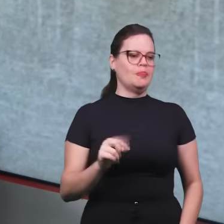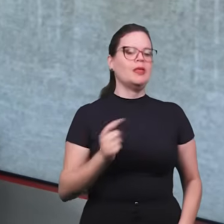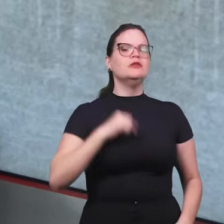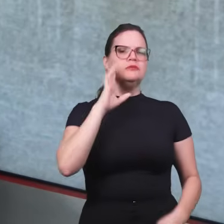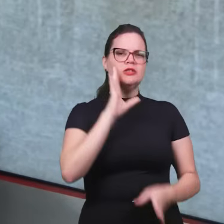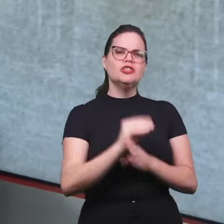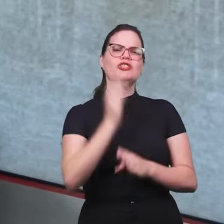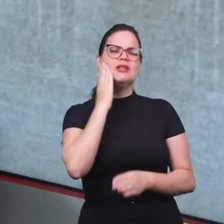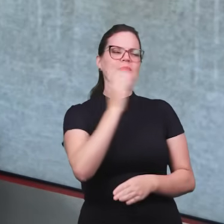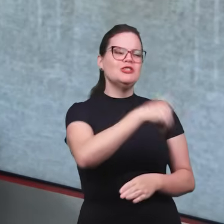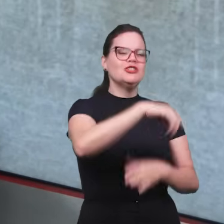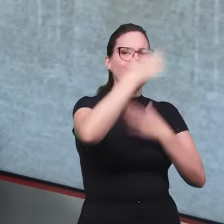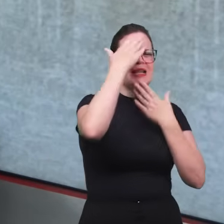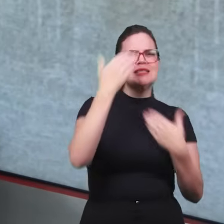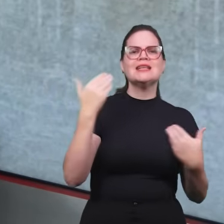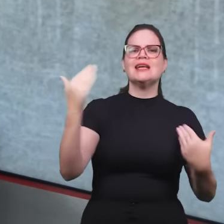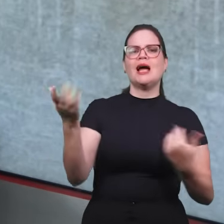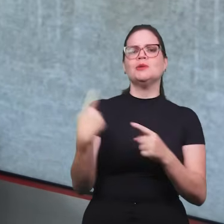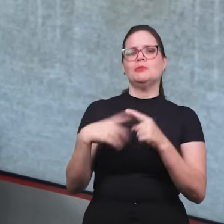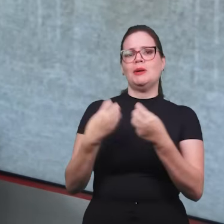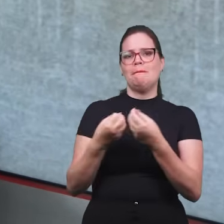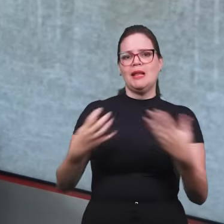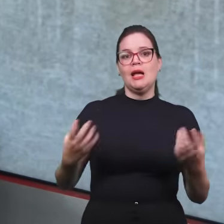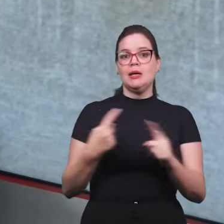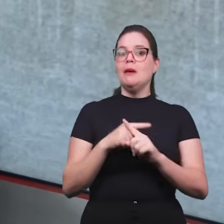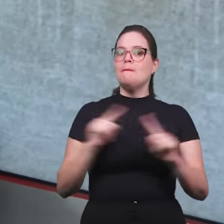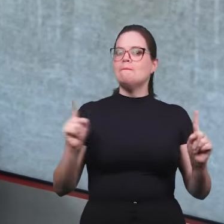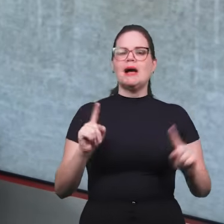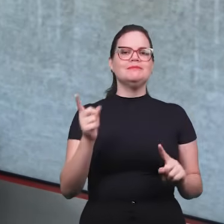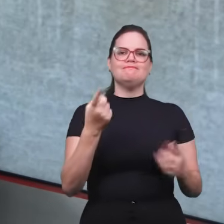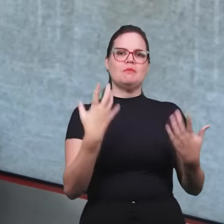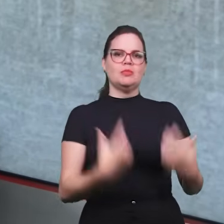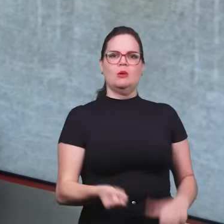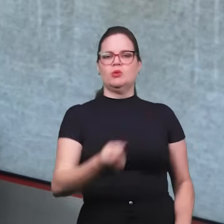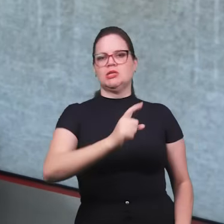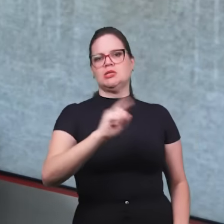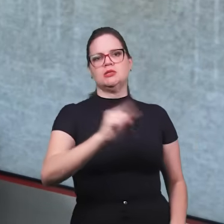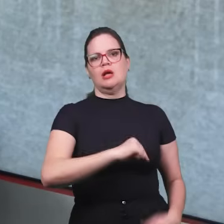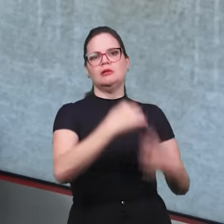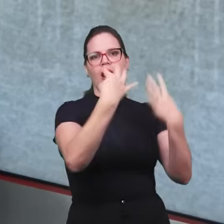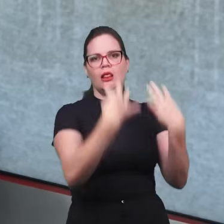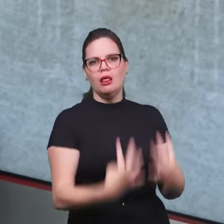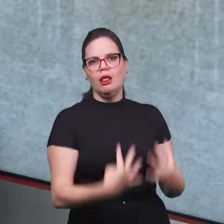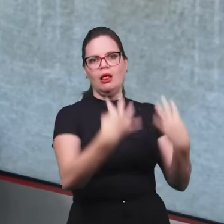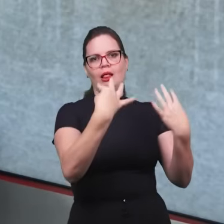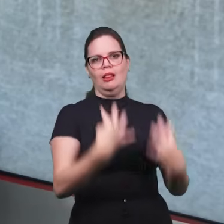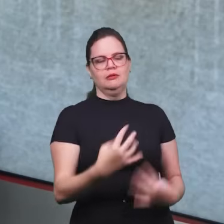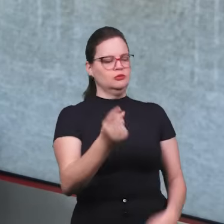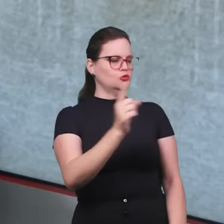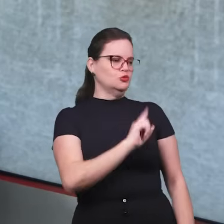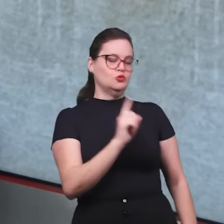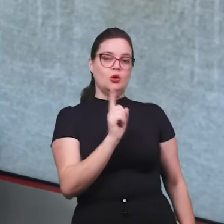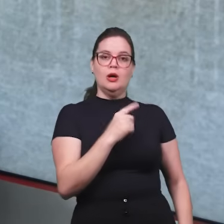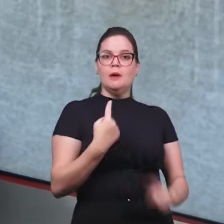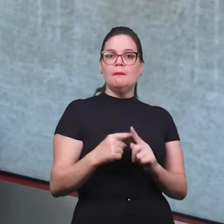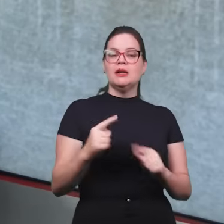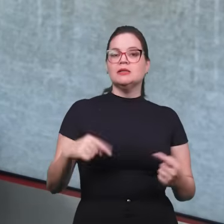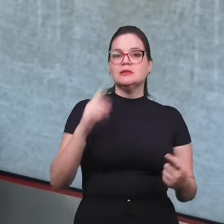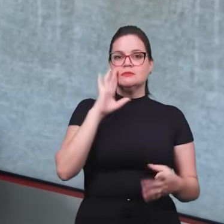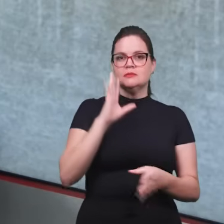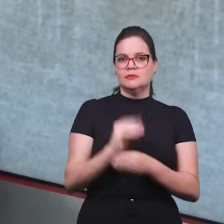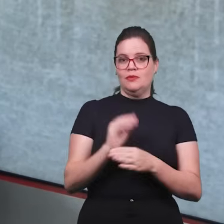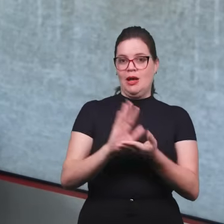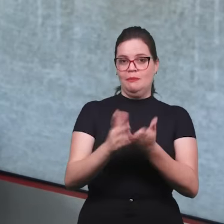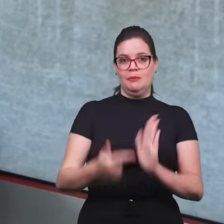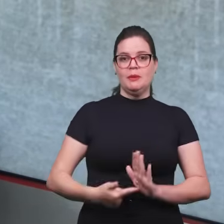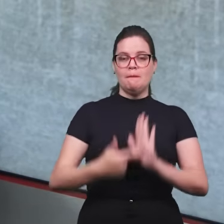pela gratidão ou pelo reconhecimento de um milagre. Isso demonstra que, na prática bíblica, não há